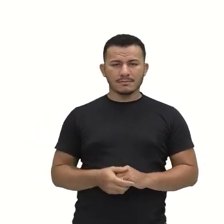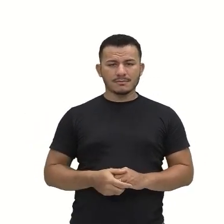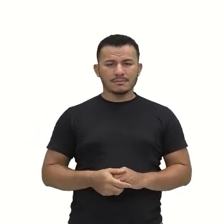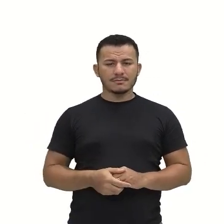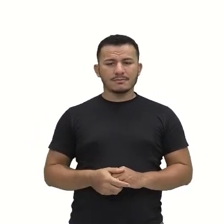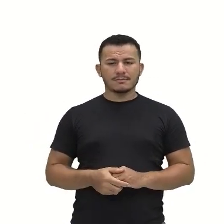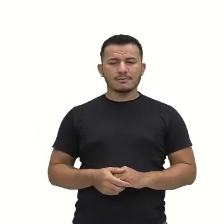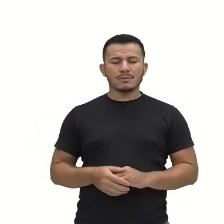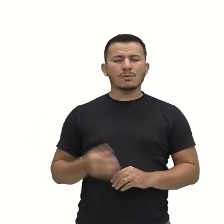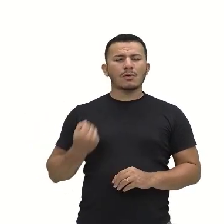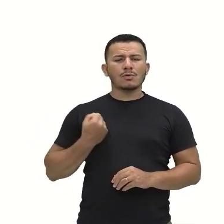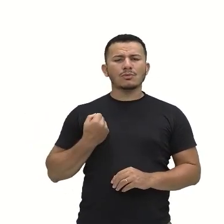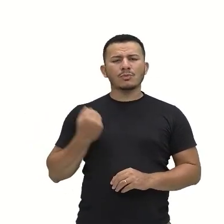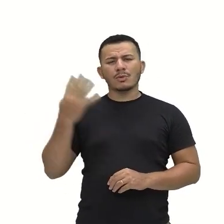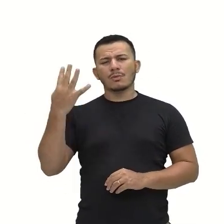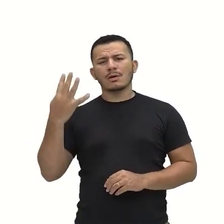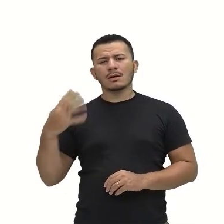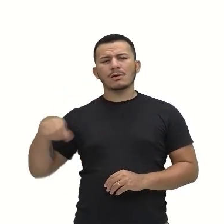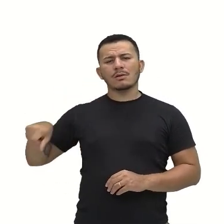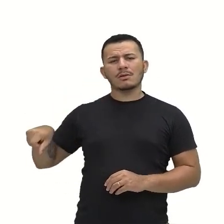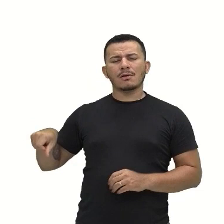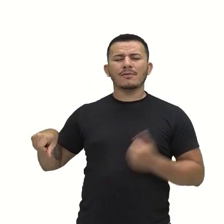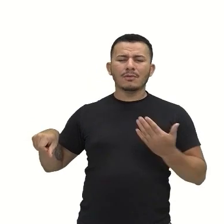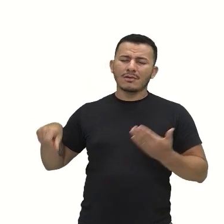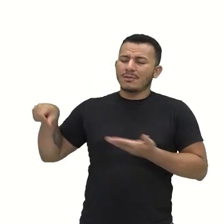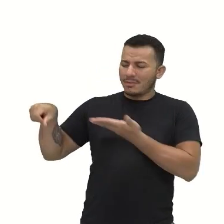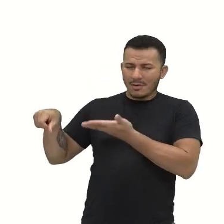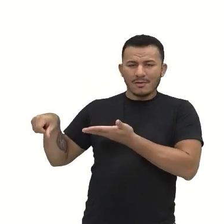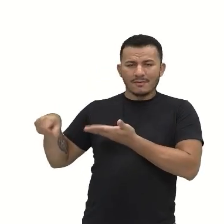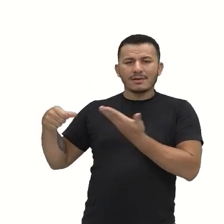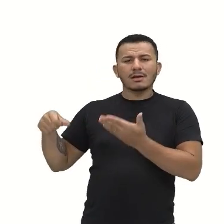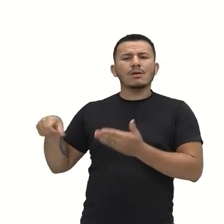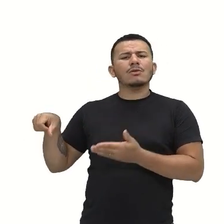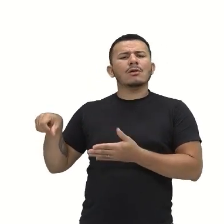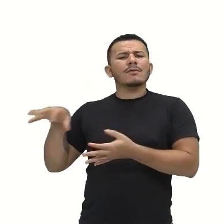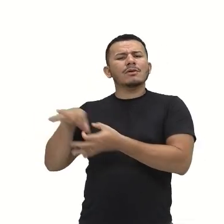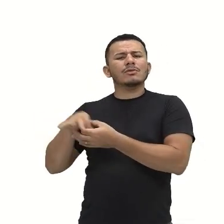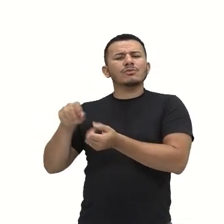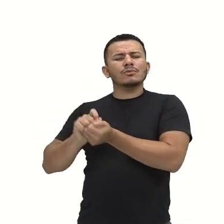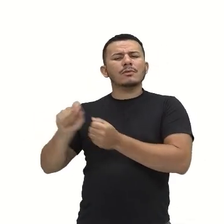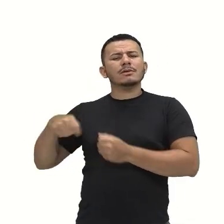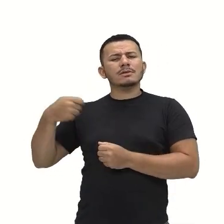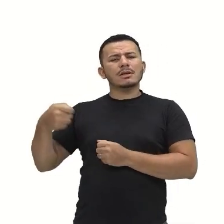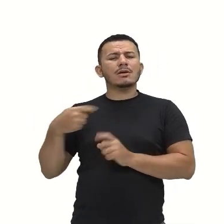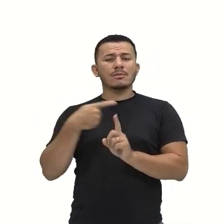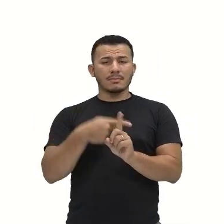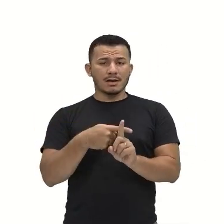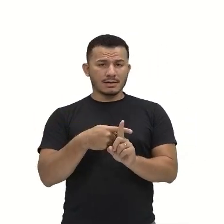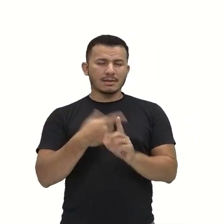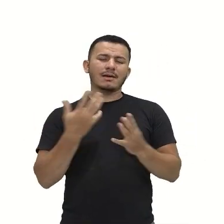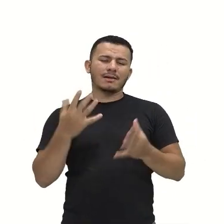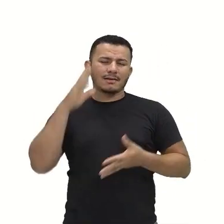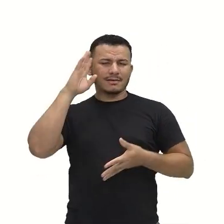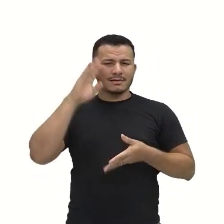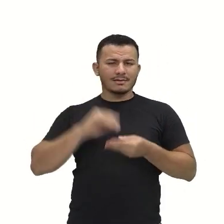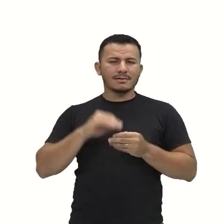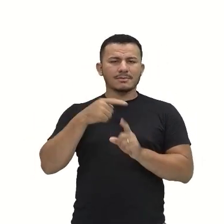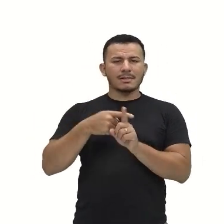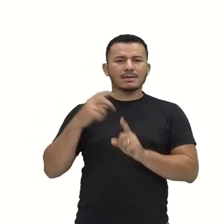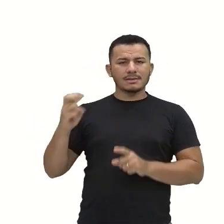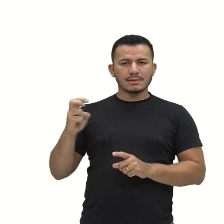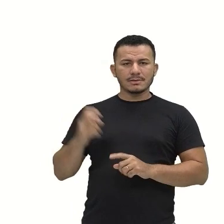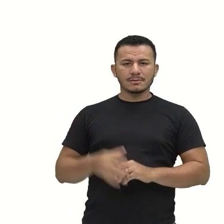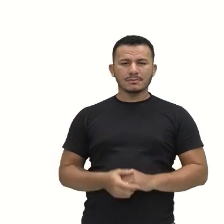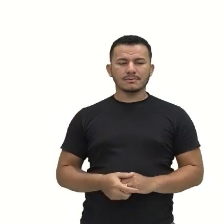9. Qual é o maior número aqui, pessoal? É o 9. Qual é o sinal do 9? Mais, então vai ficar mais 5, olha, desse